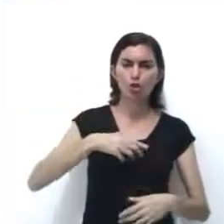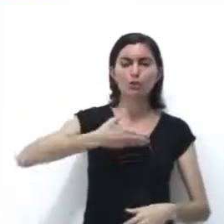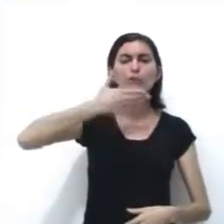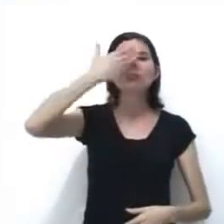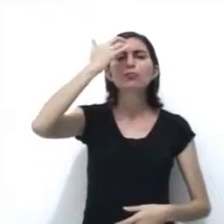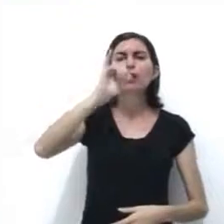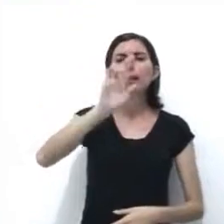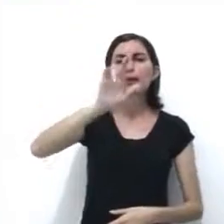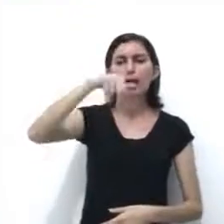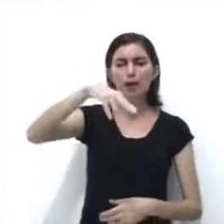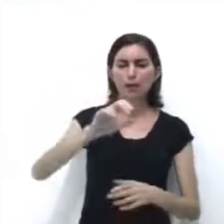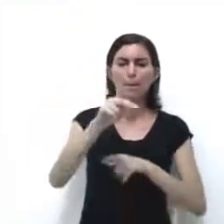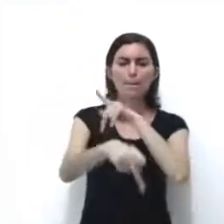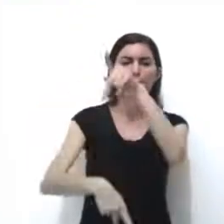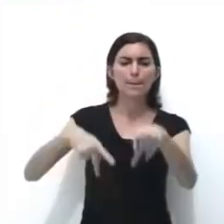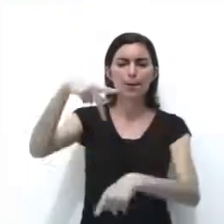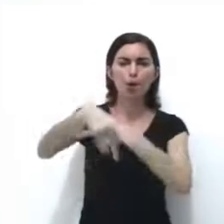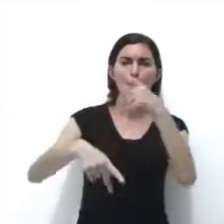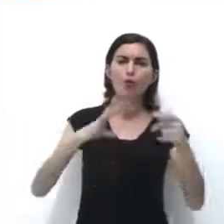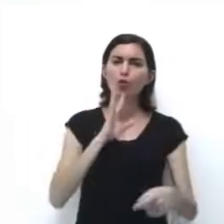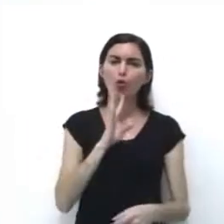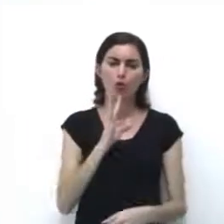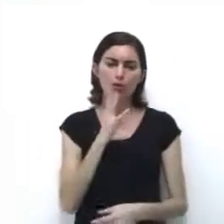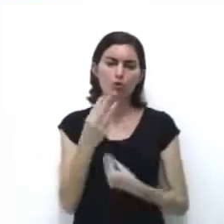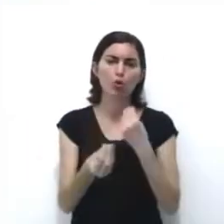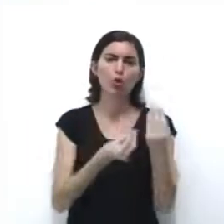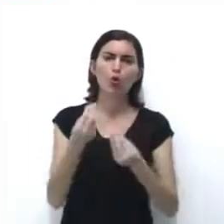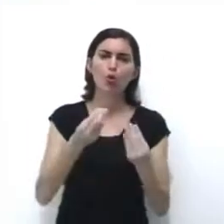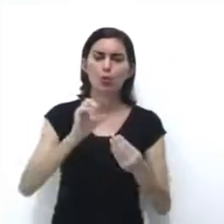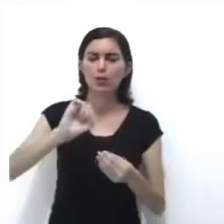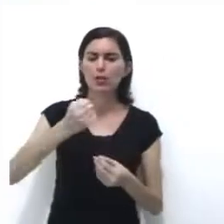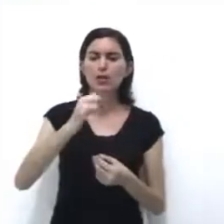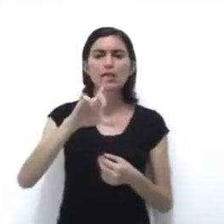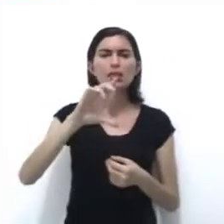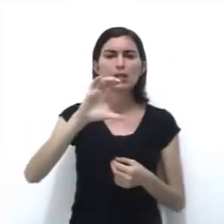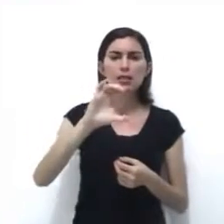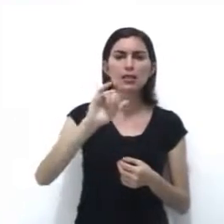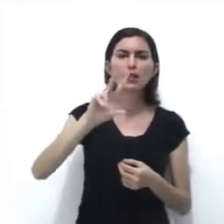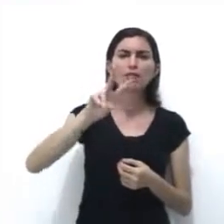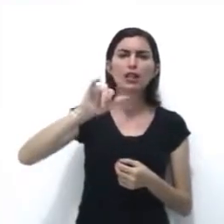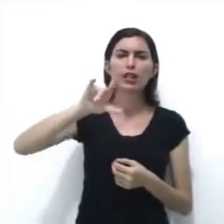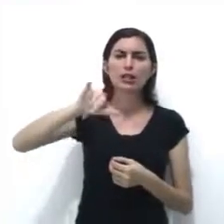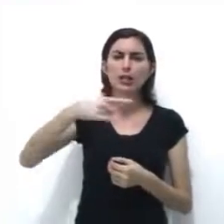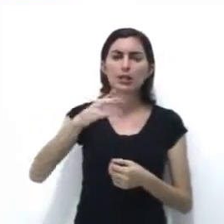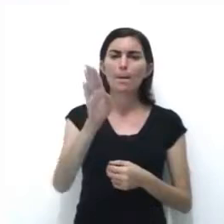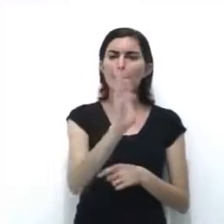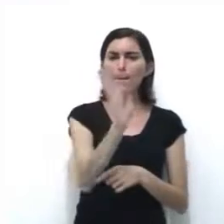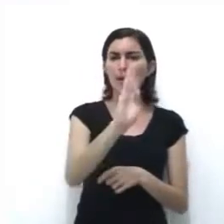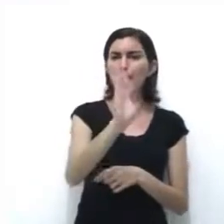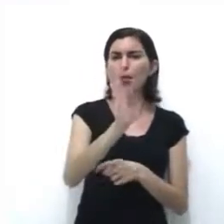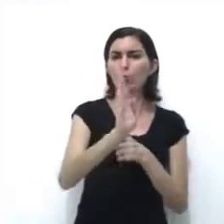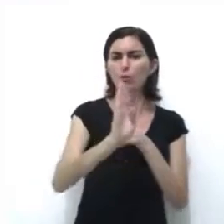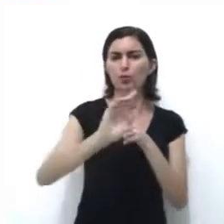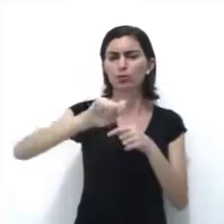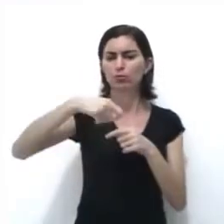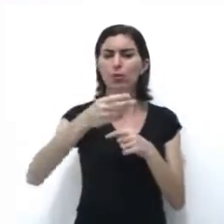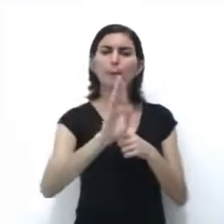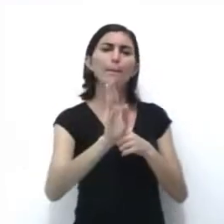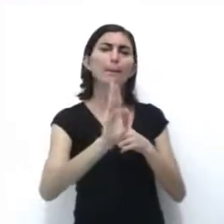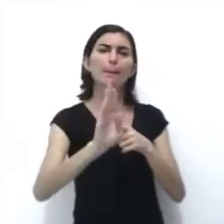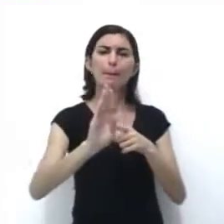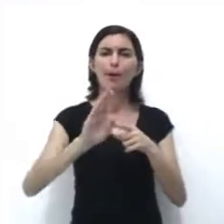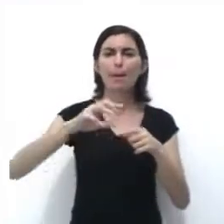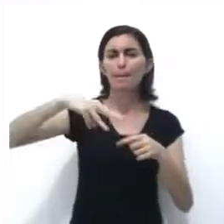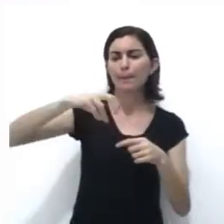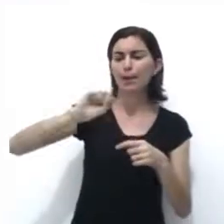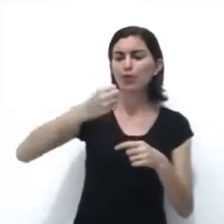ao Iraque, vários povos conhecidos como civilização da Babilônia. As civilizações antigas